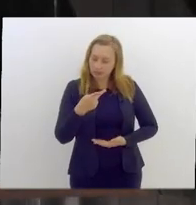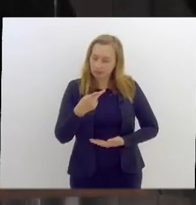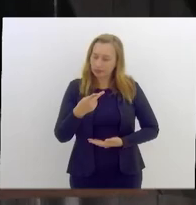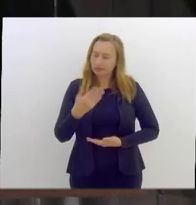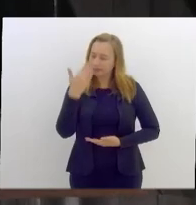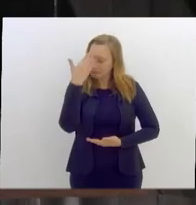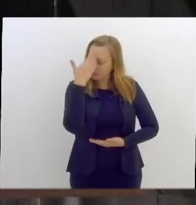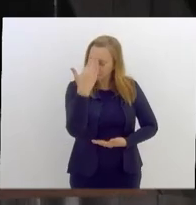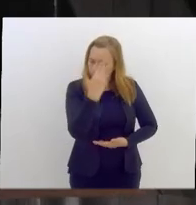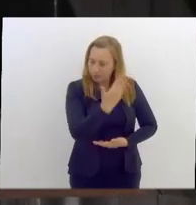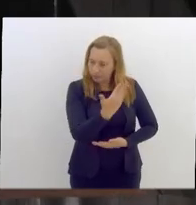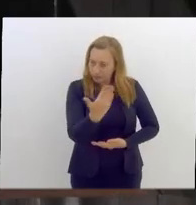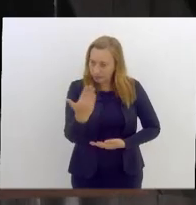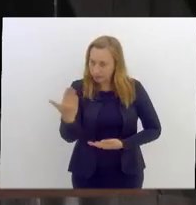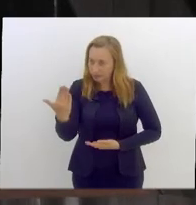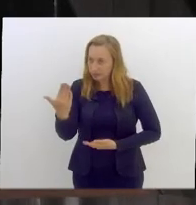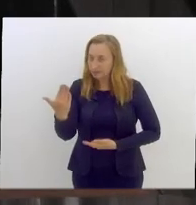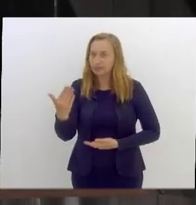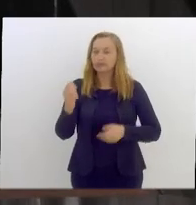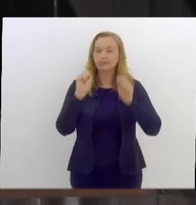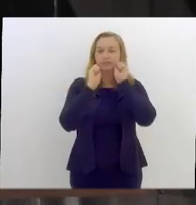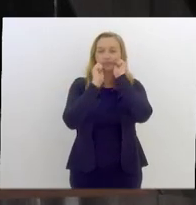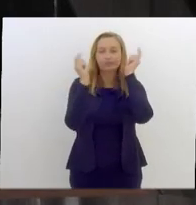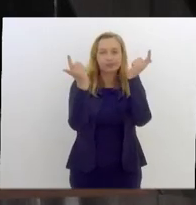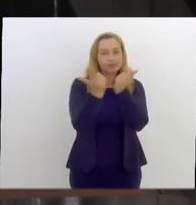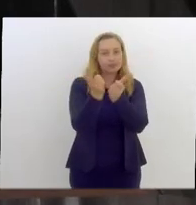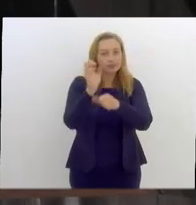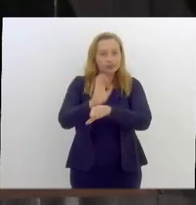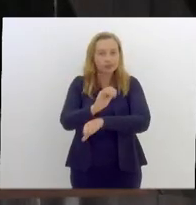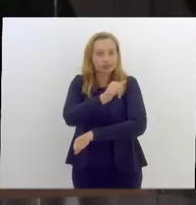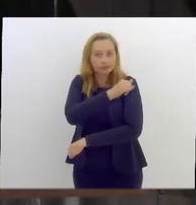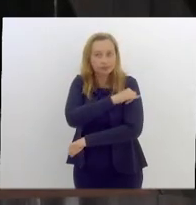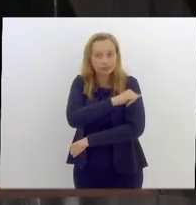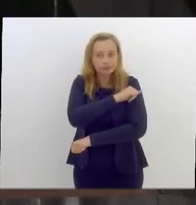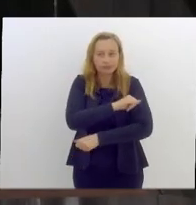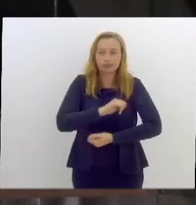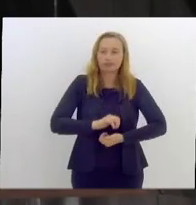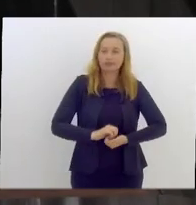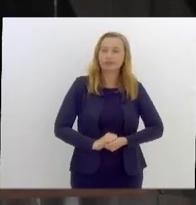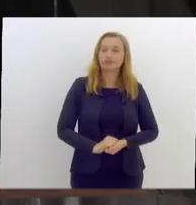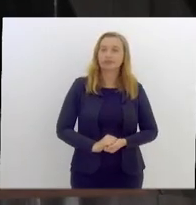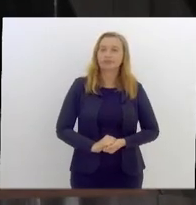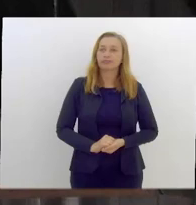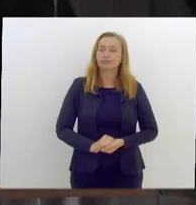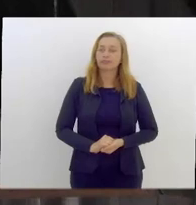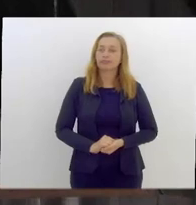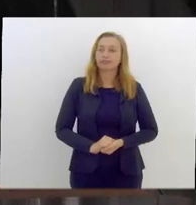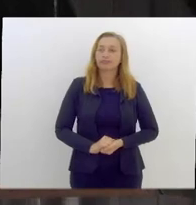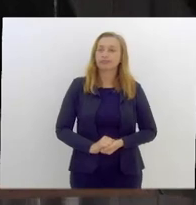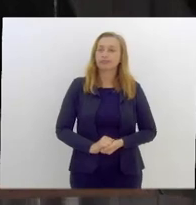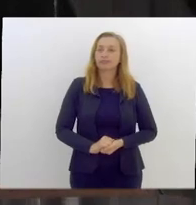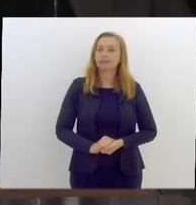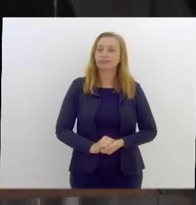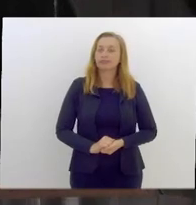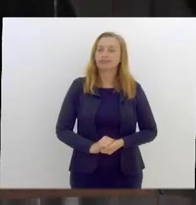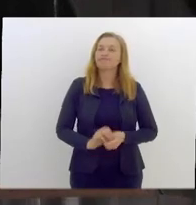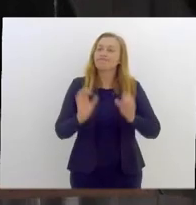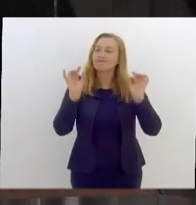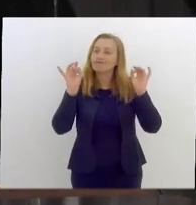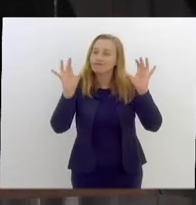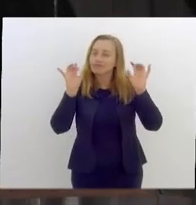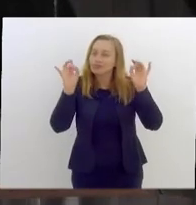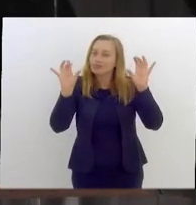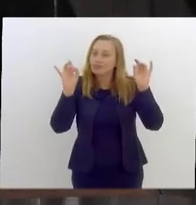agradecimento à Assembleia Legislativa do Estado do Rio de Janeiro, com a menção mais especial